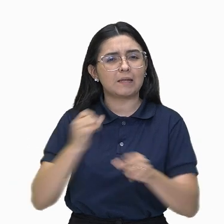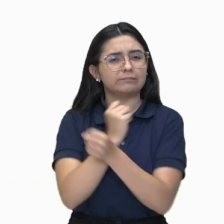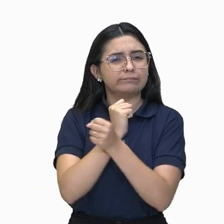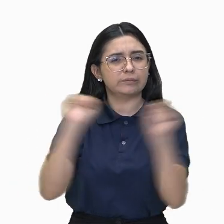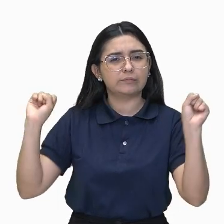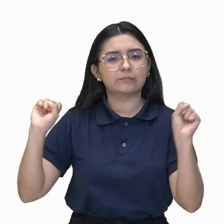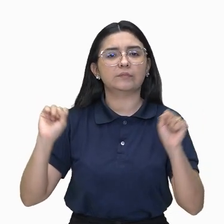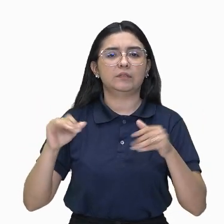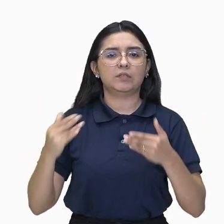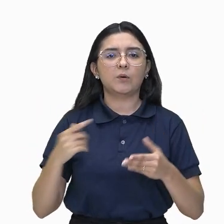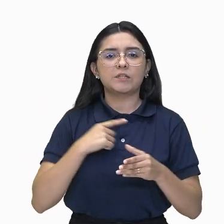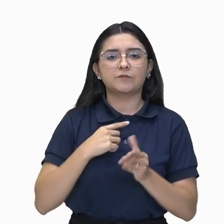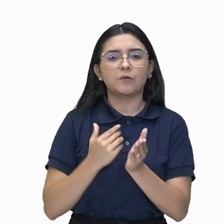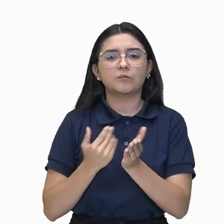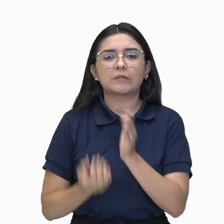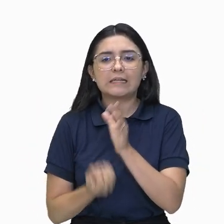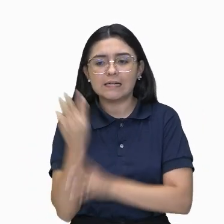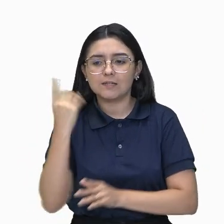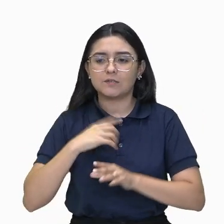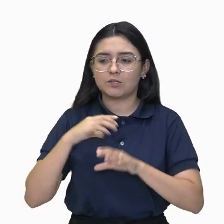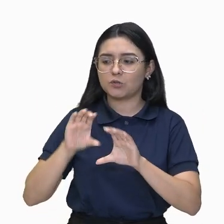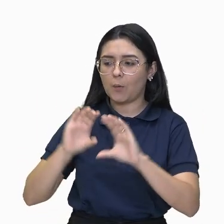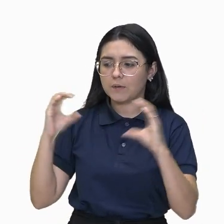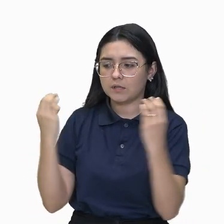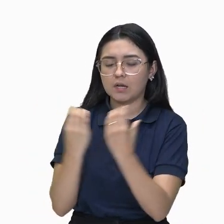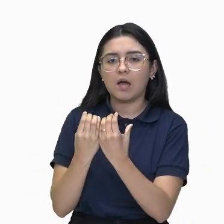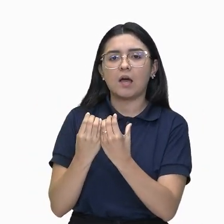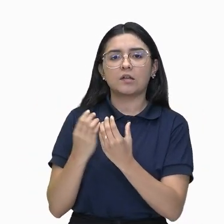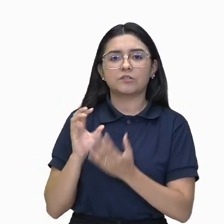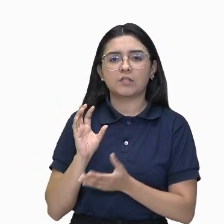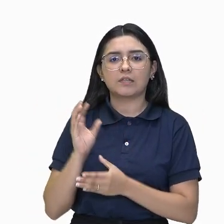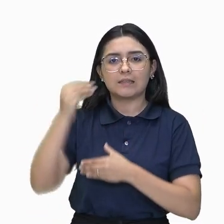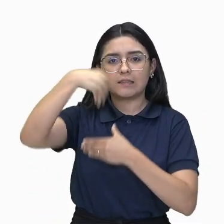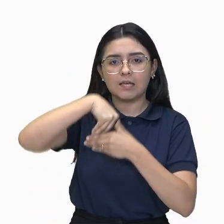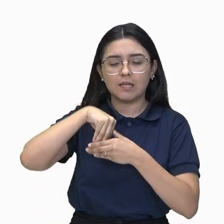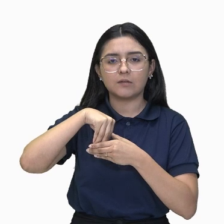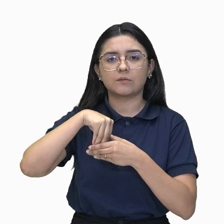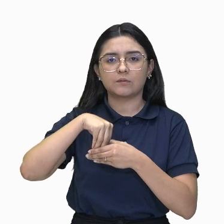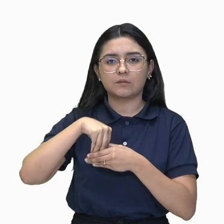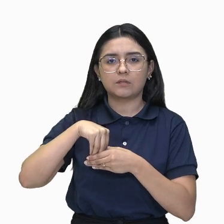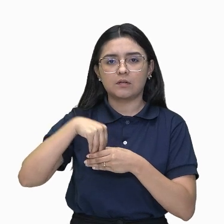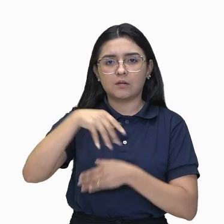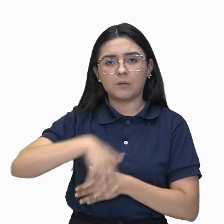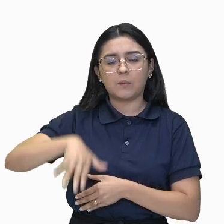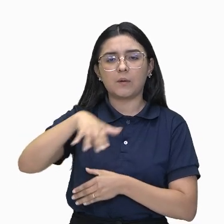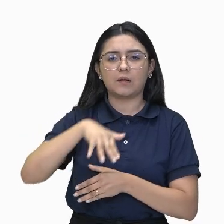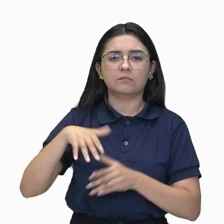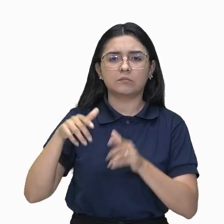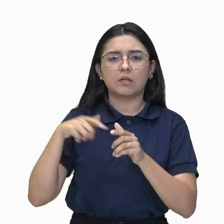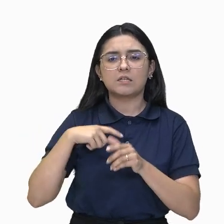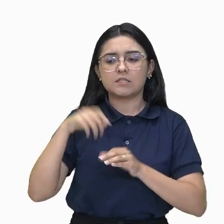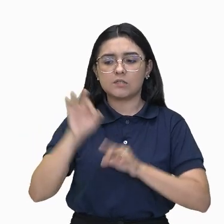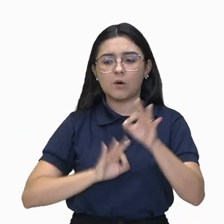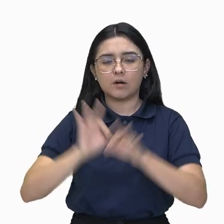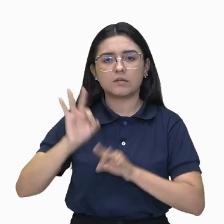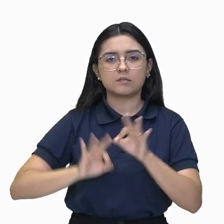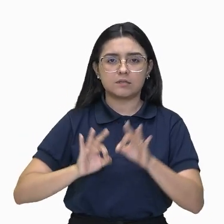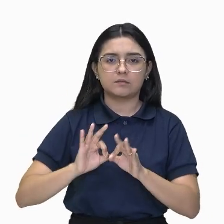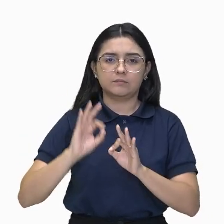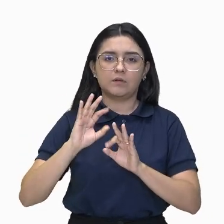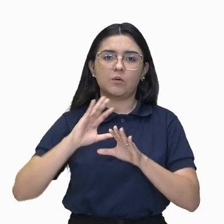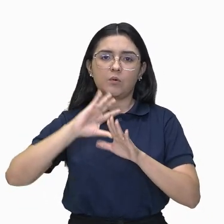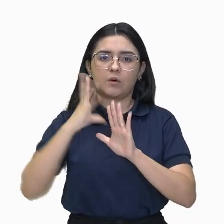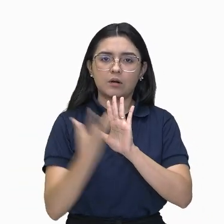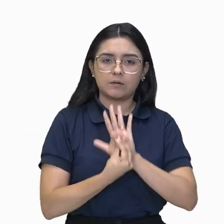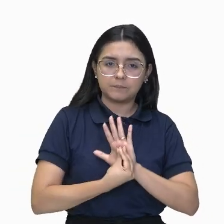criando essas comunidades no centro da floresta, no meio da mata, né, e vão aí se organizando nos chamados quilombos. Nós